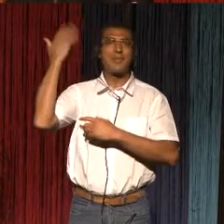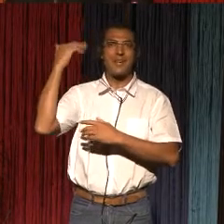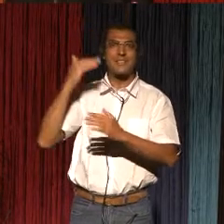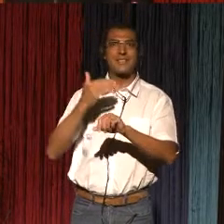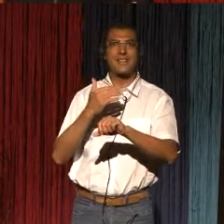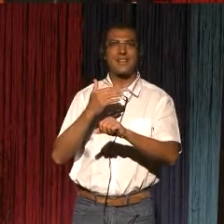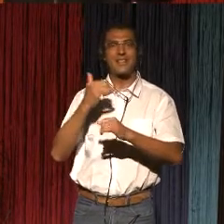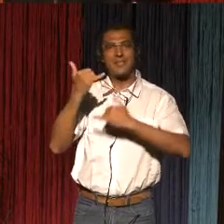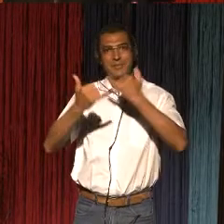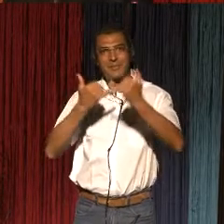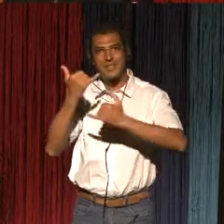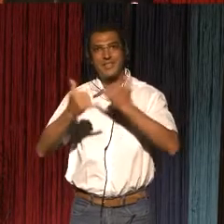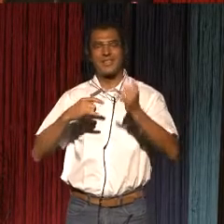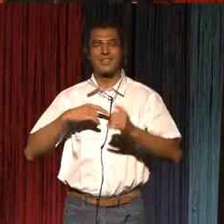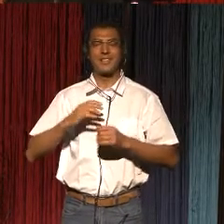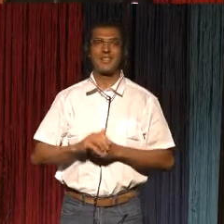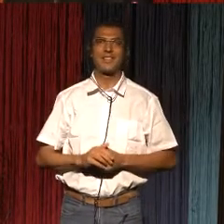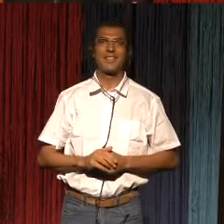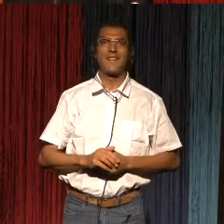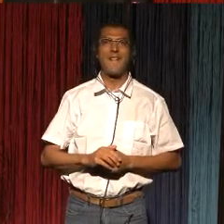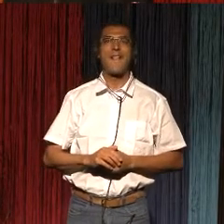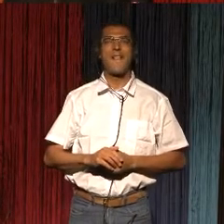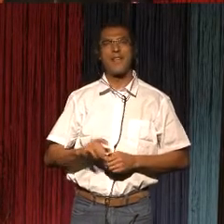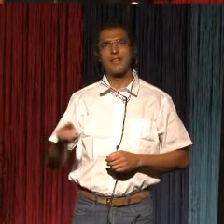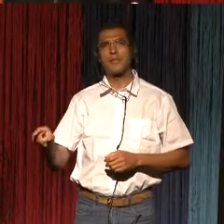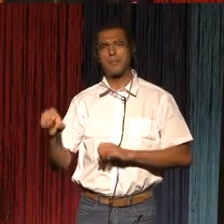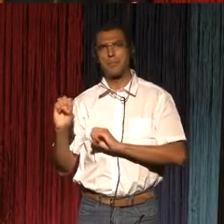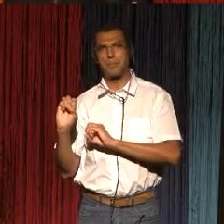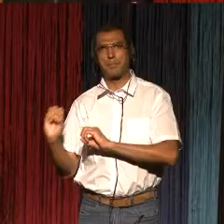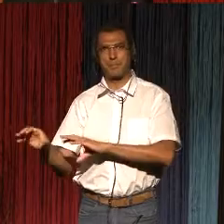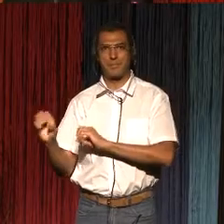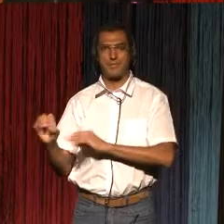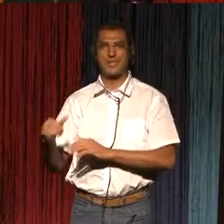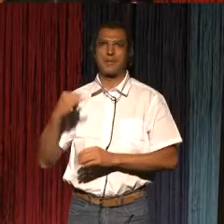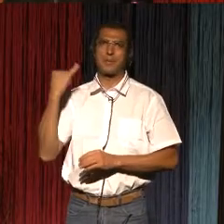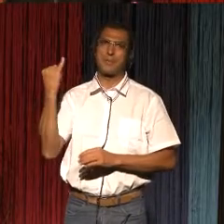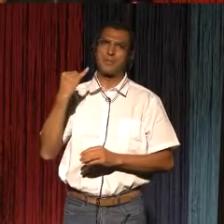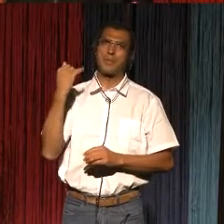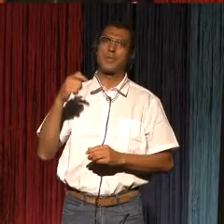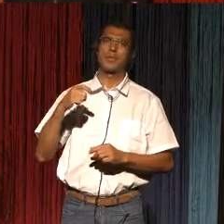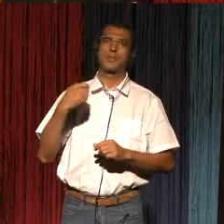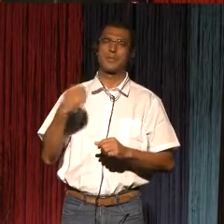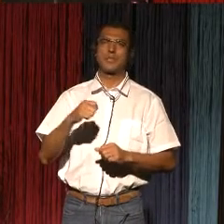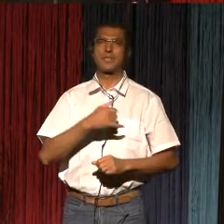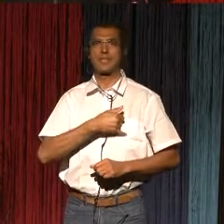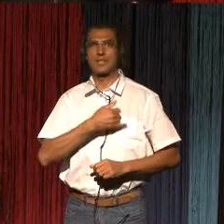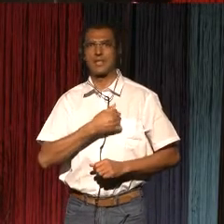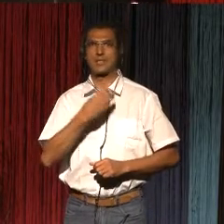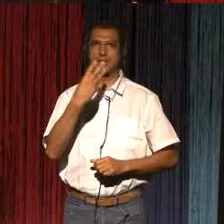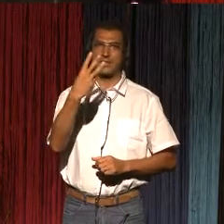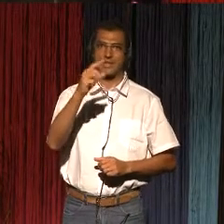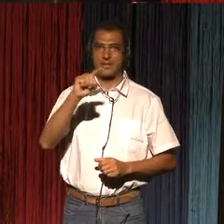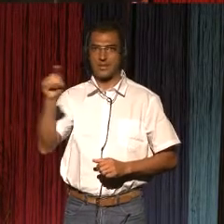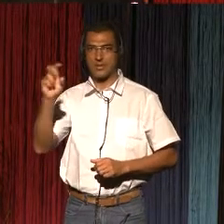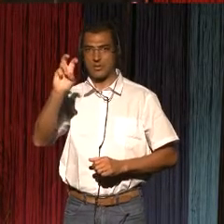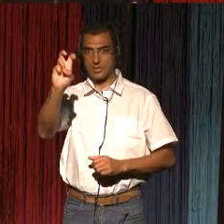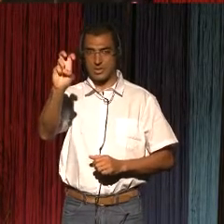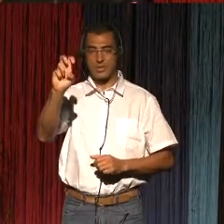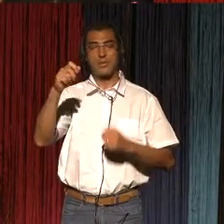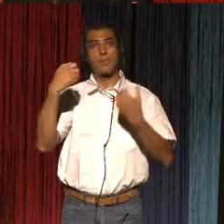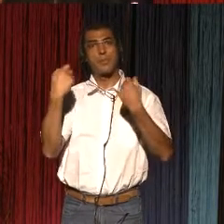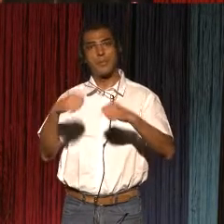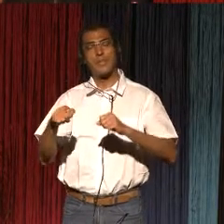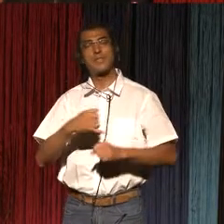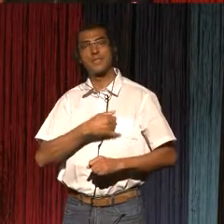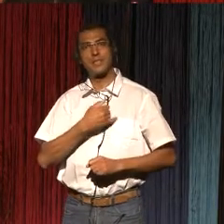precisam, da educação infantil entre os 3 e 5 anos que seja ativa, que seja prática, lúdica, não precisam de